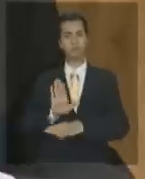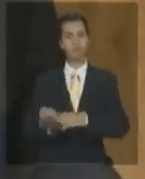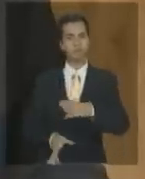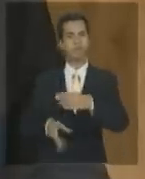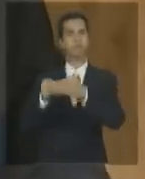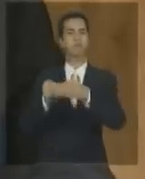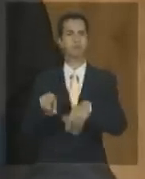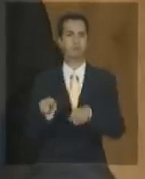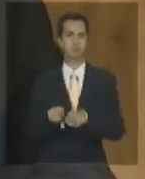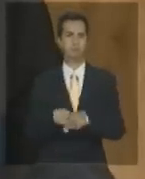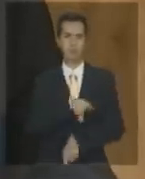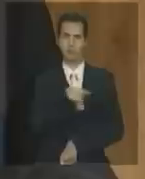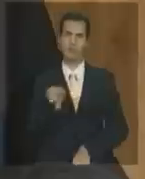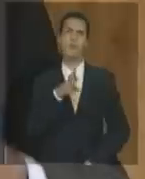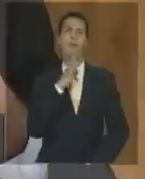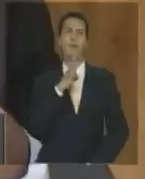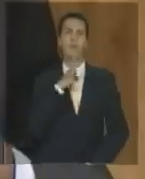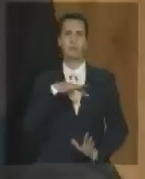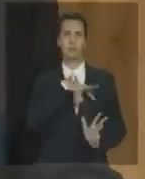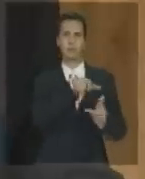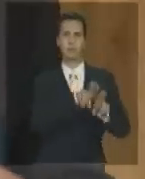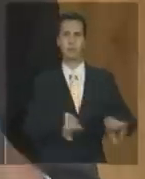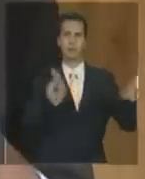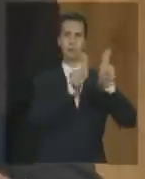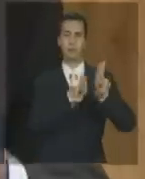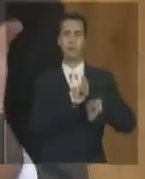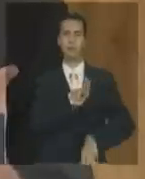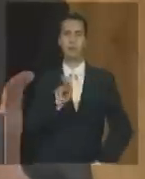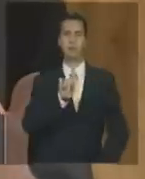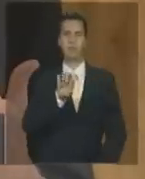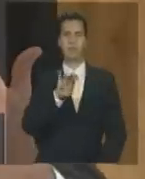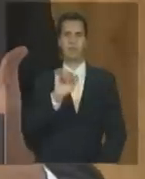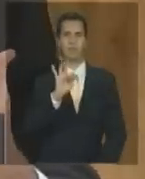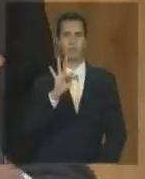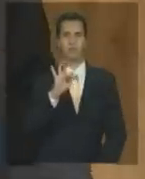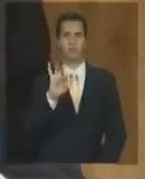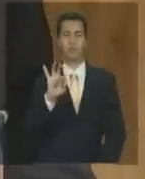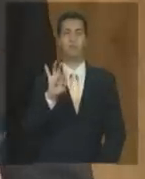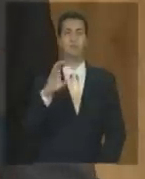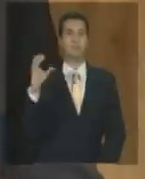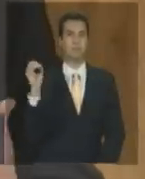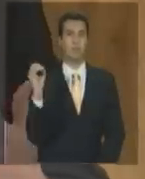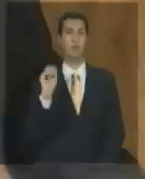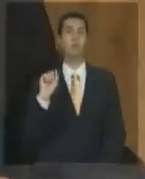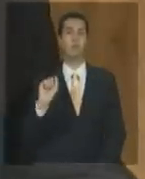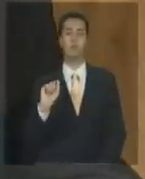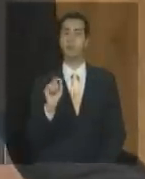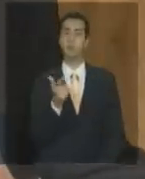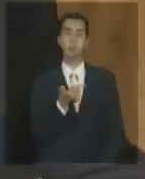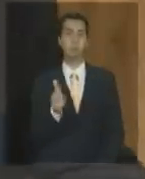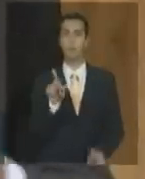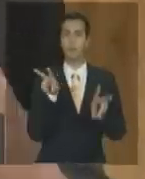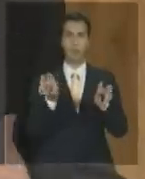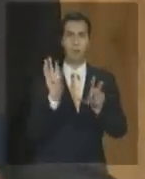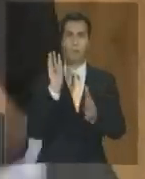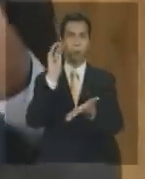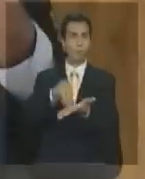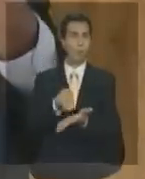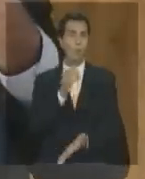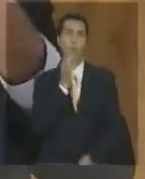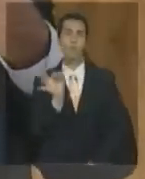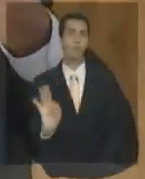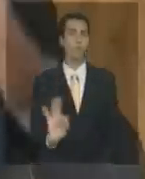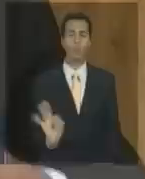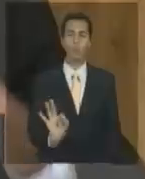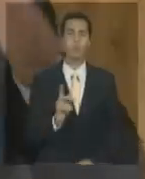conhecem, o documento das Nações Unidas, o Draft Zero, não há uma vírgula sobre esse tema, como se esse tema não fizesse, como se